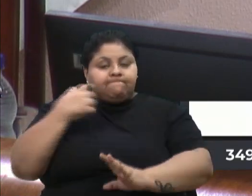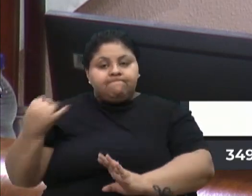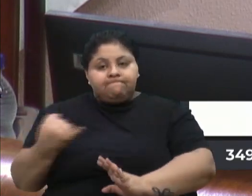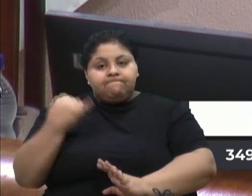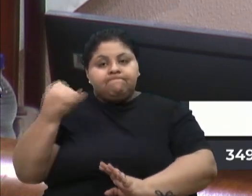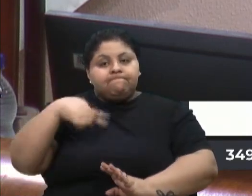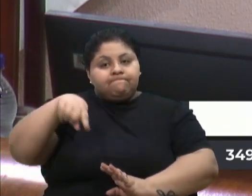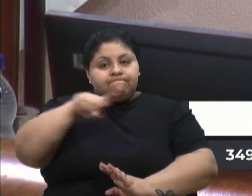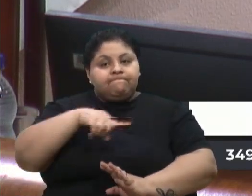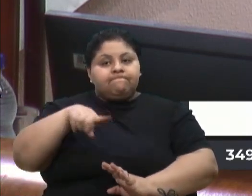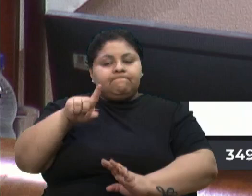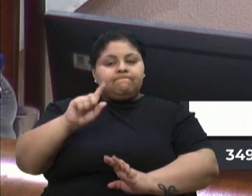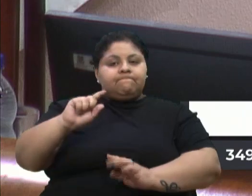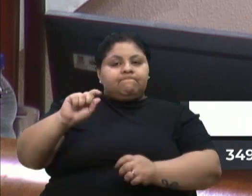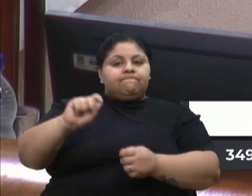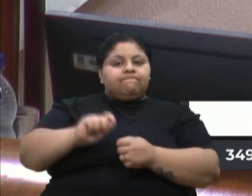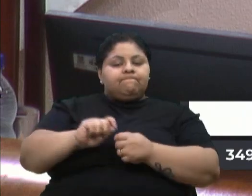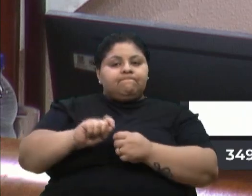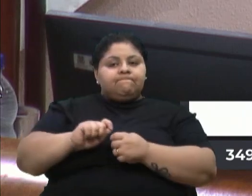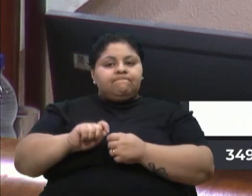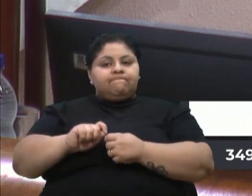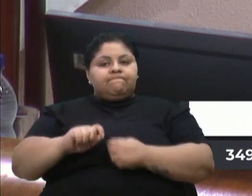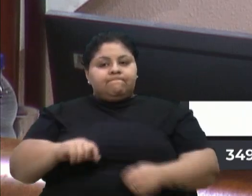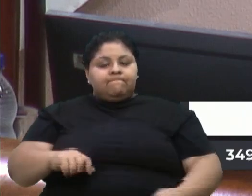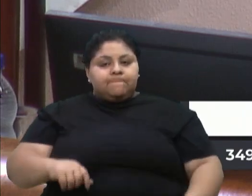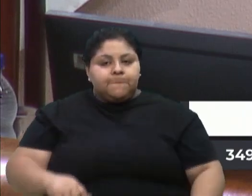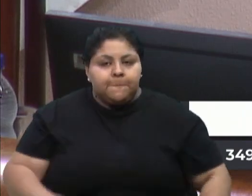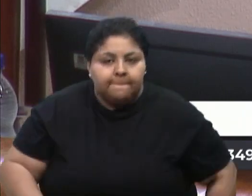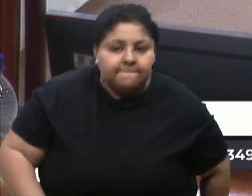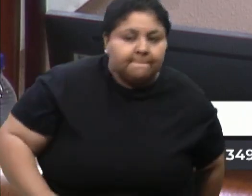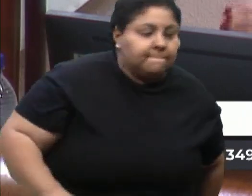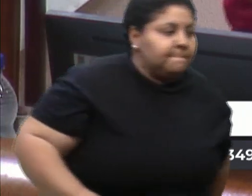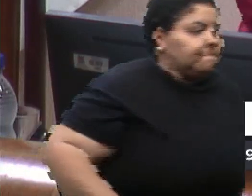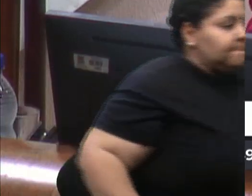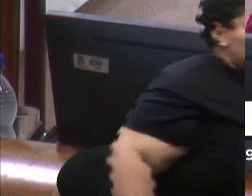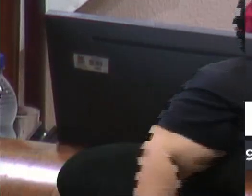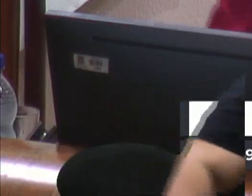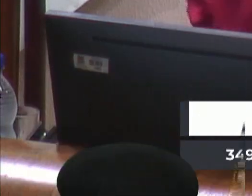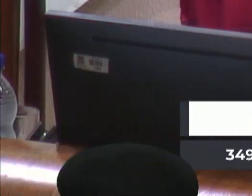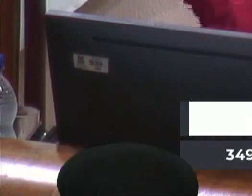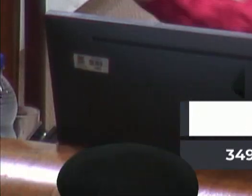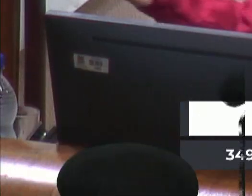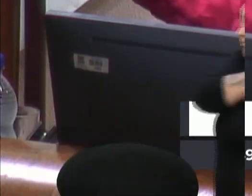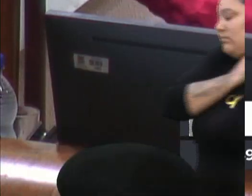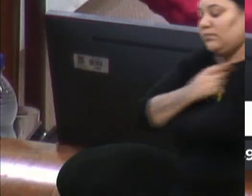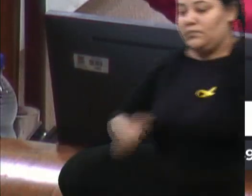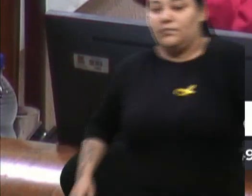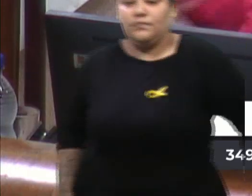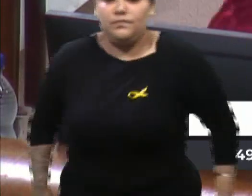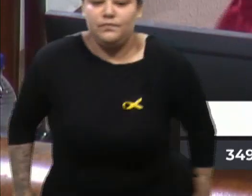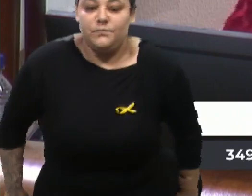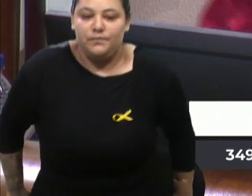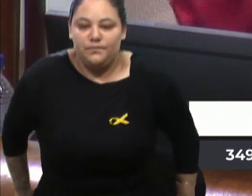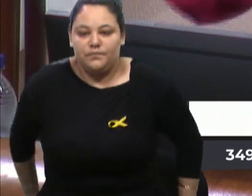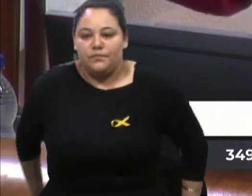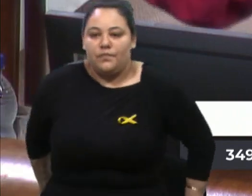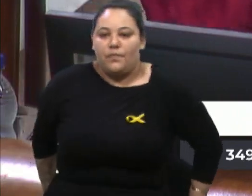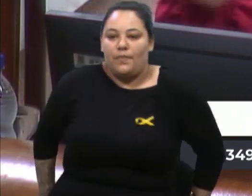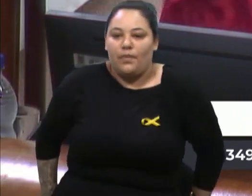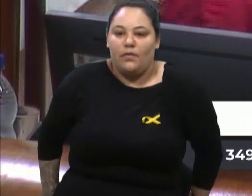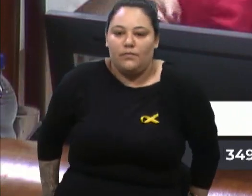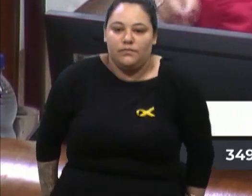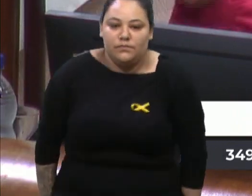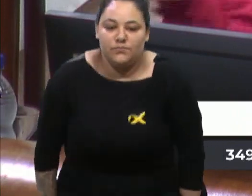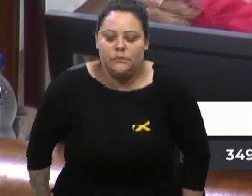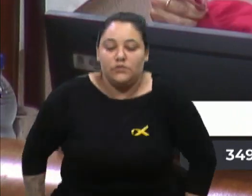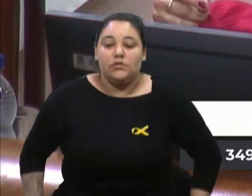falando. Eu também entendo o posicionamento do vereador Lucas, mas são formas diferentes de fazer política. Eu não tenho essa, eu